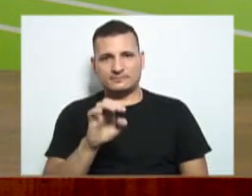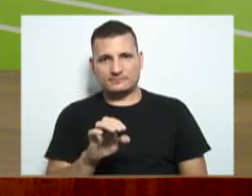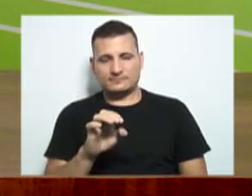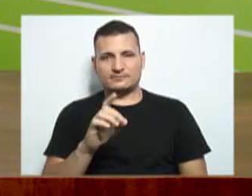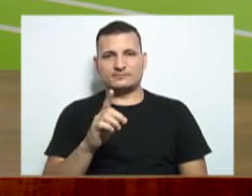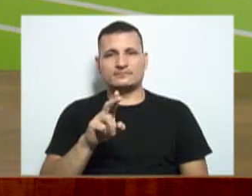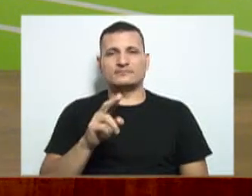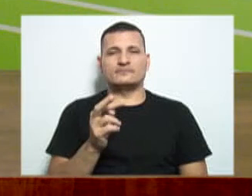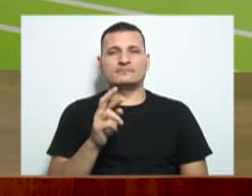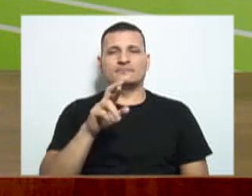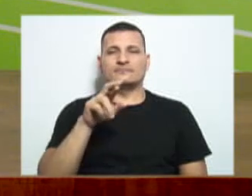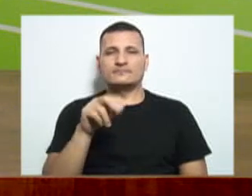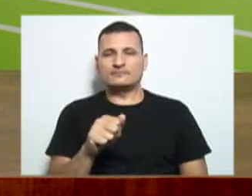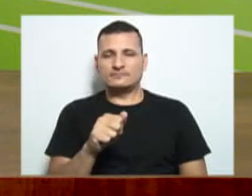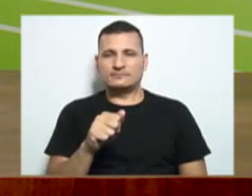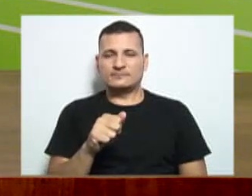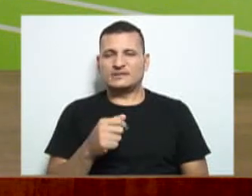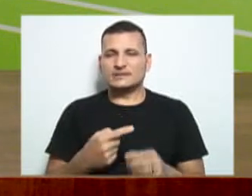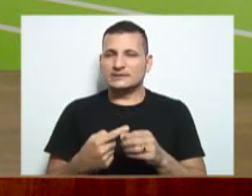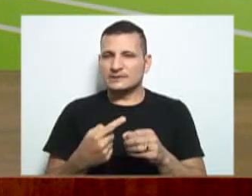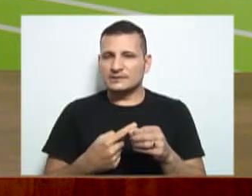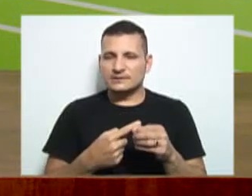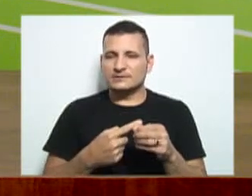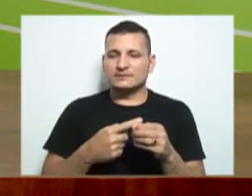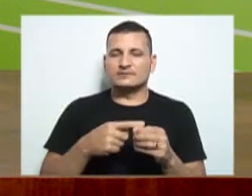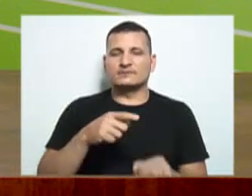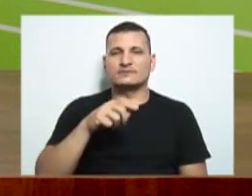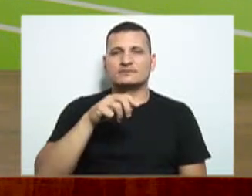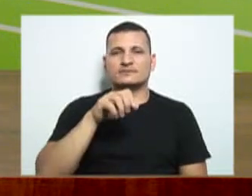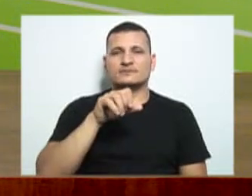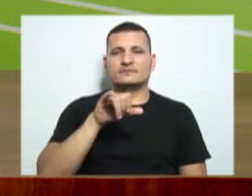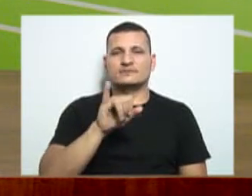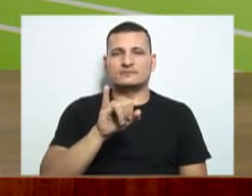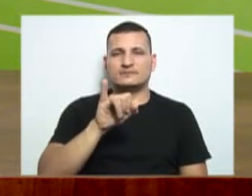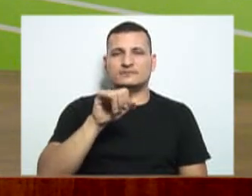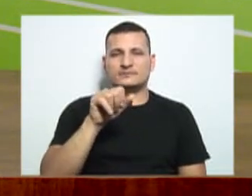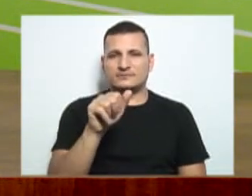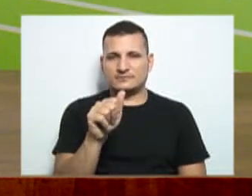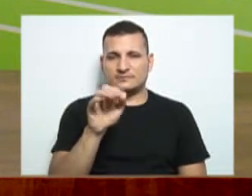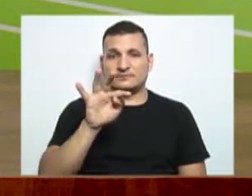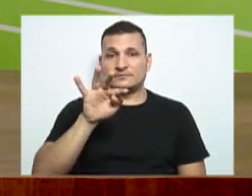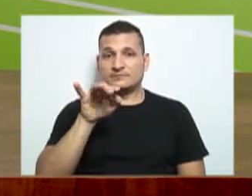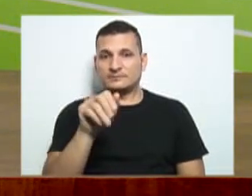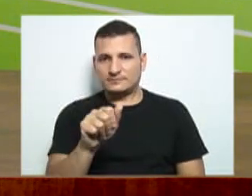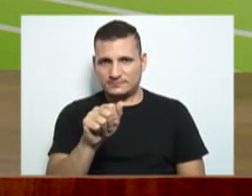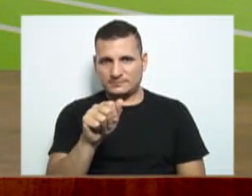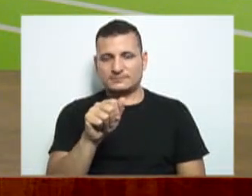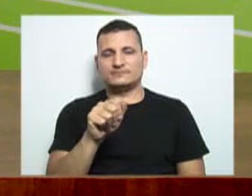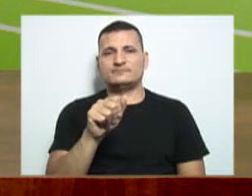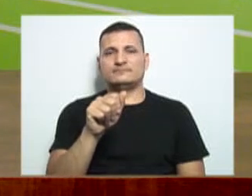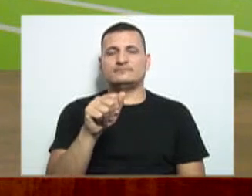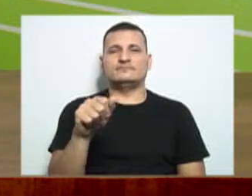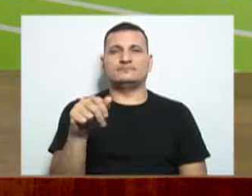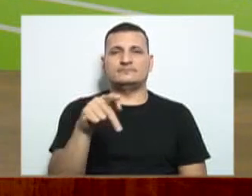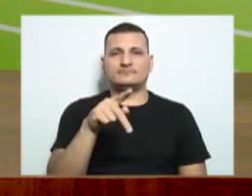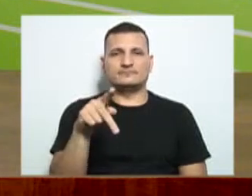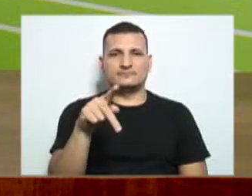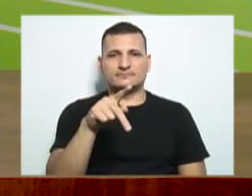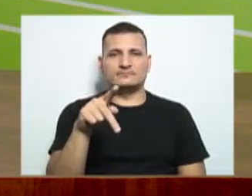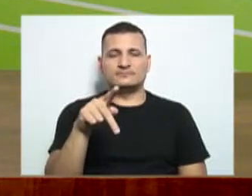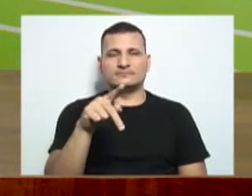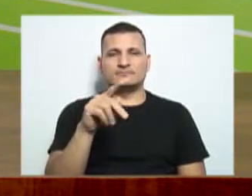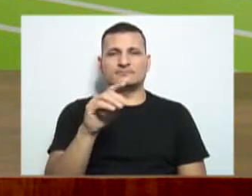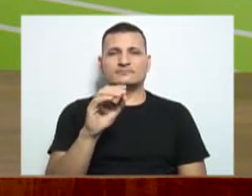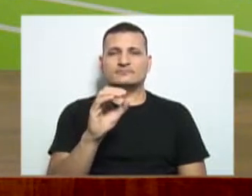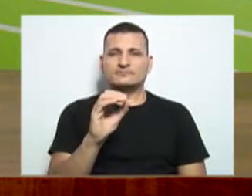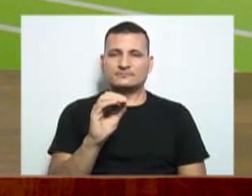no distrito do Iatá. Estão participando aqui conosco a professora Otanilde.